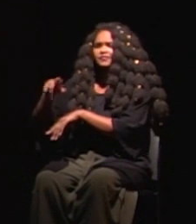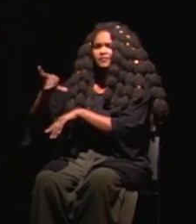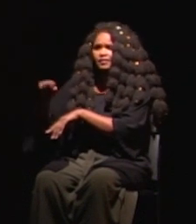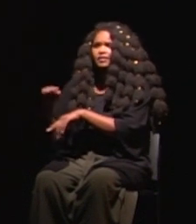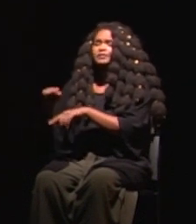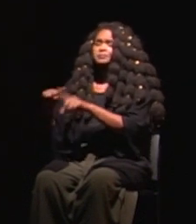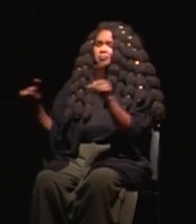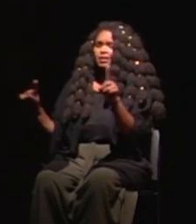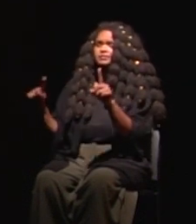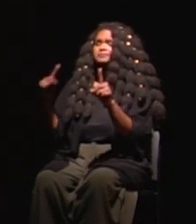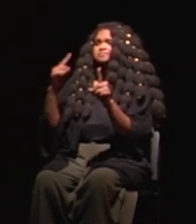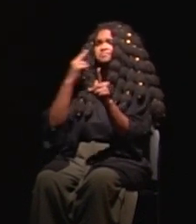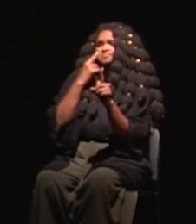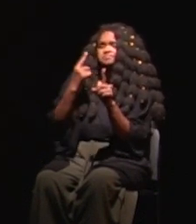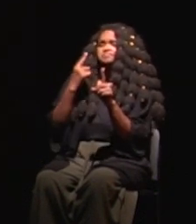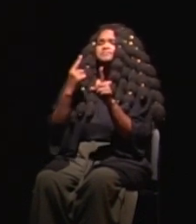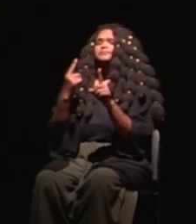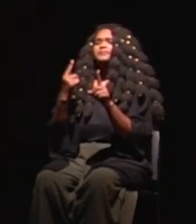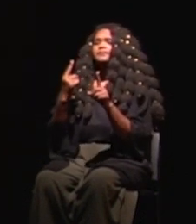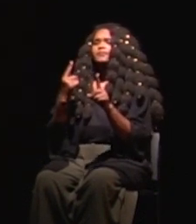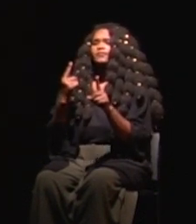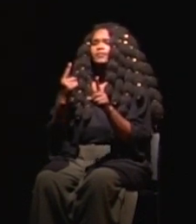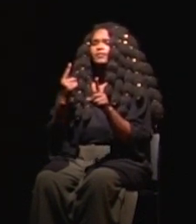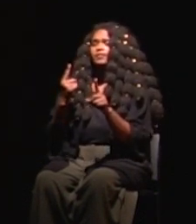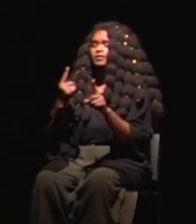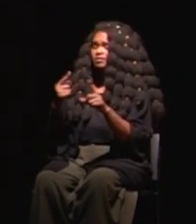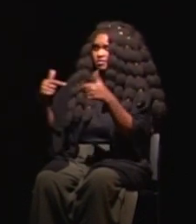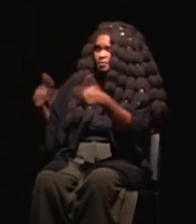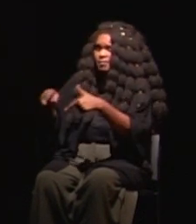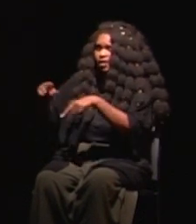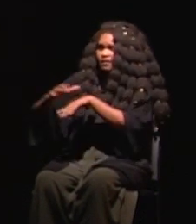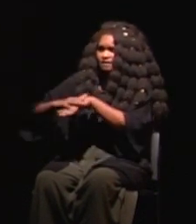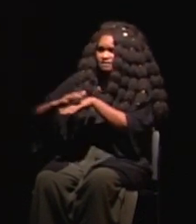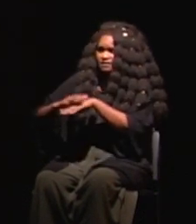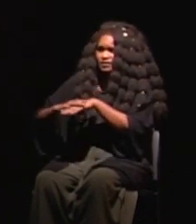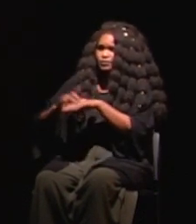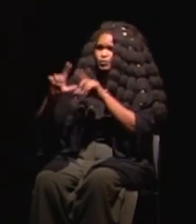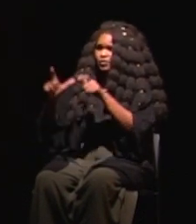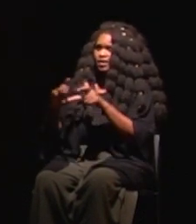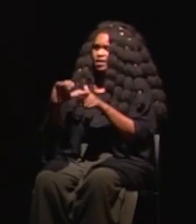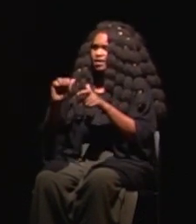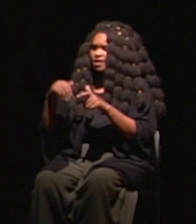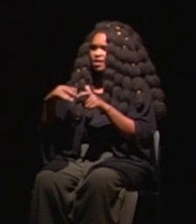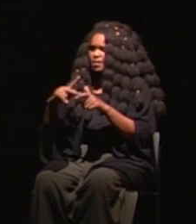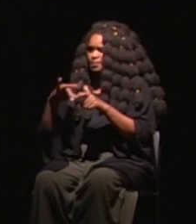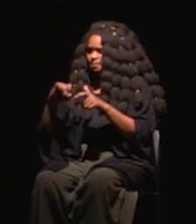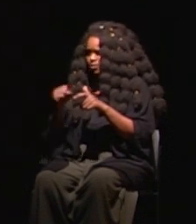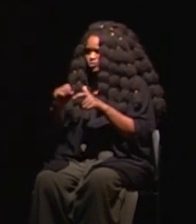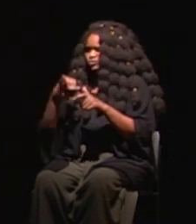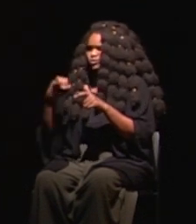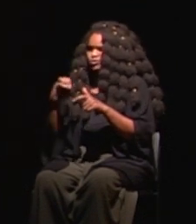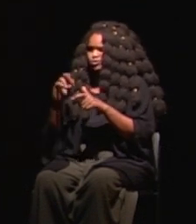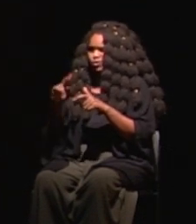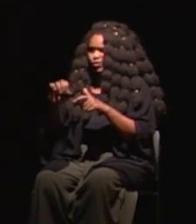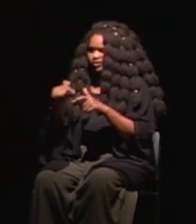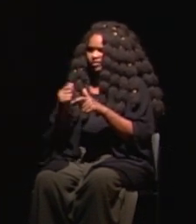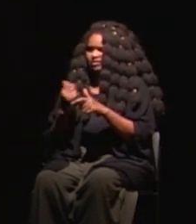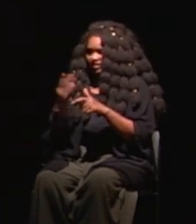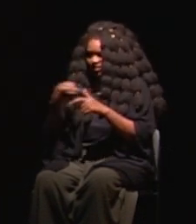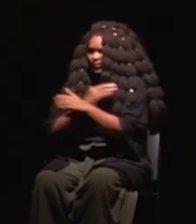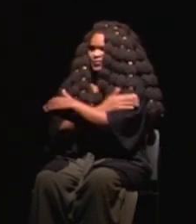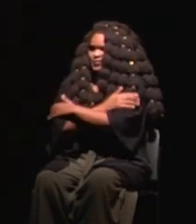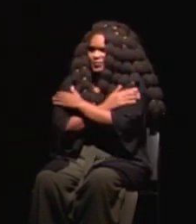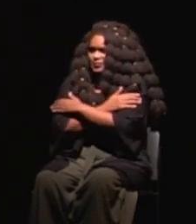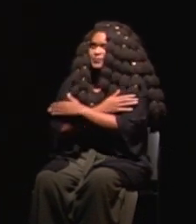porque esse trabalho que ela conseguiu fazer em Campos do Jordão foi a abertura